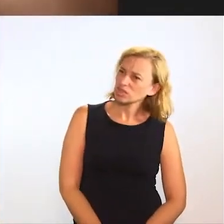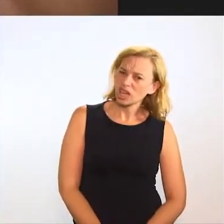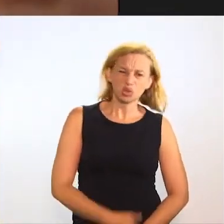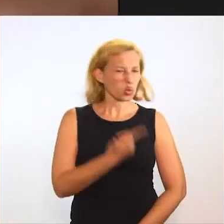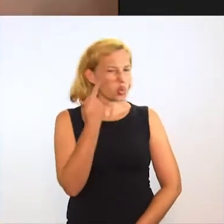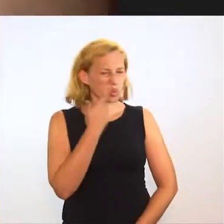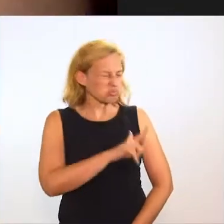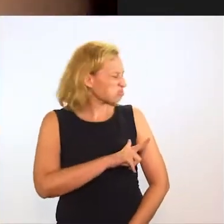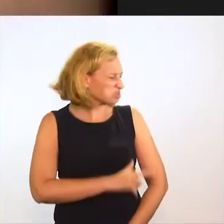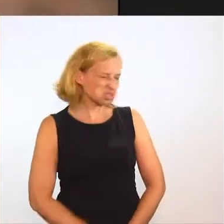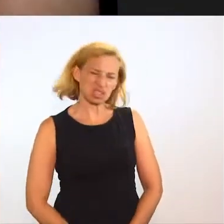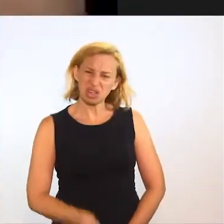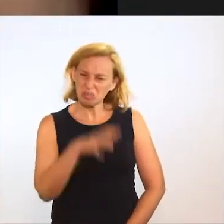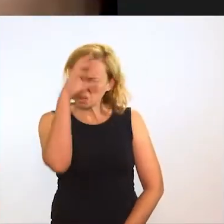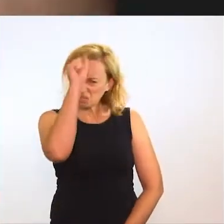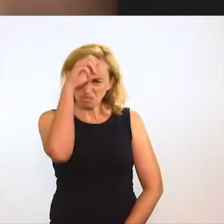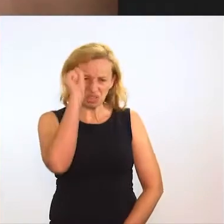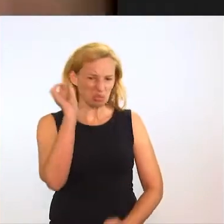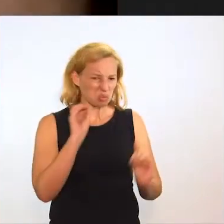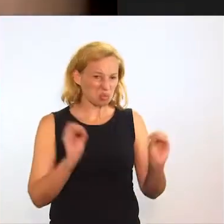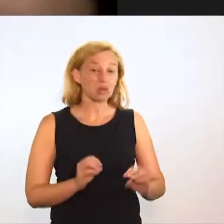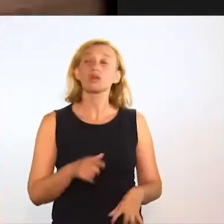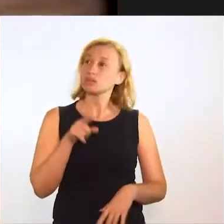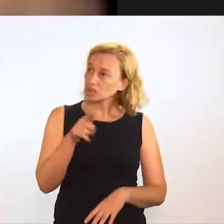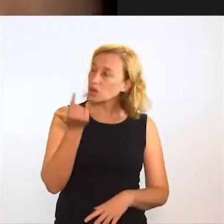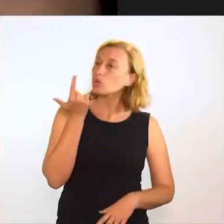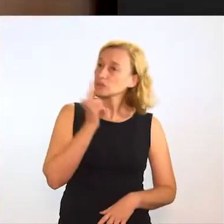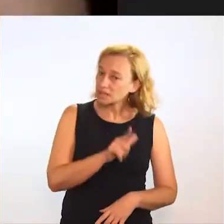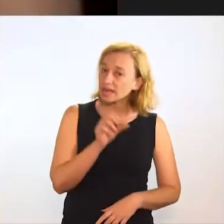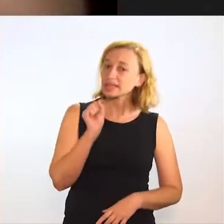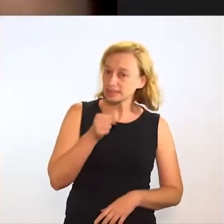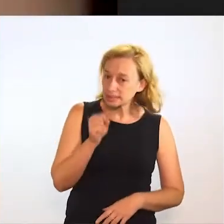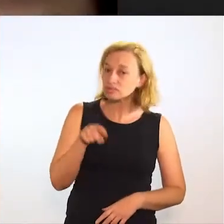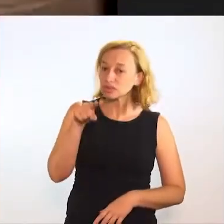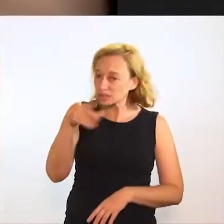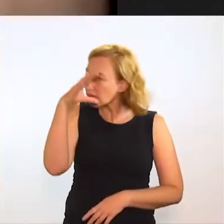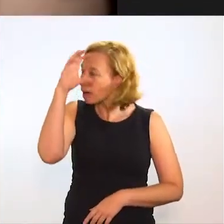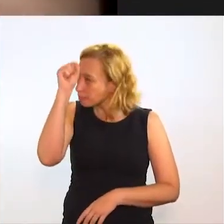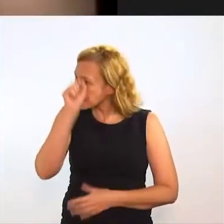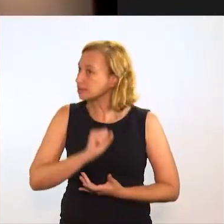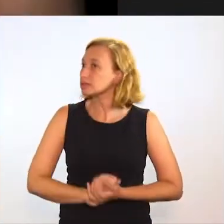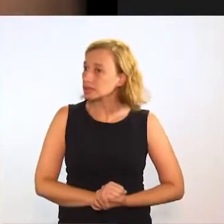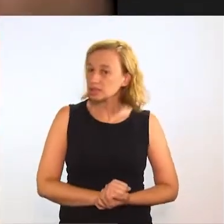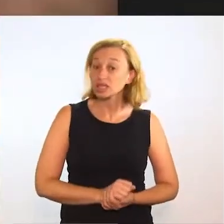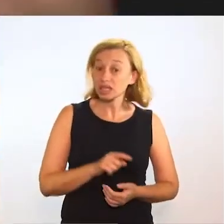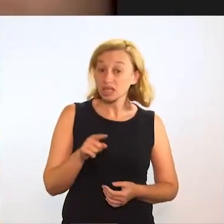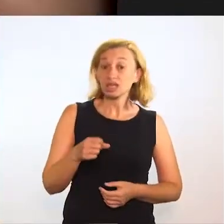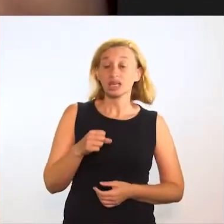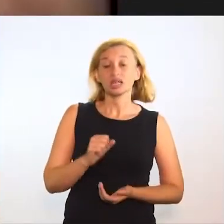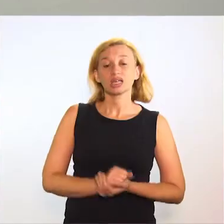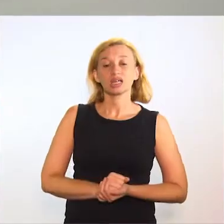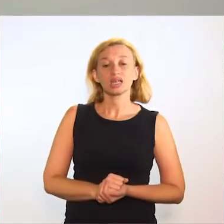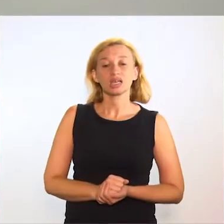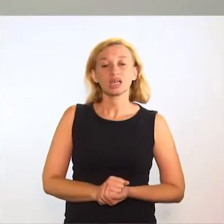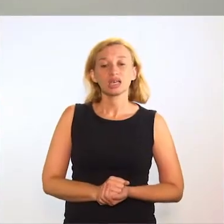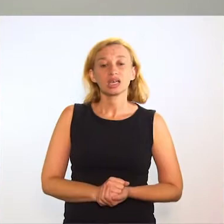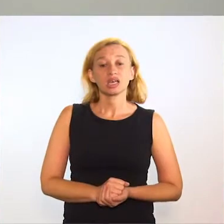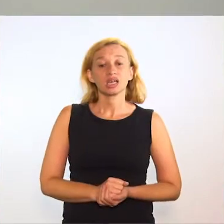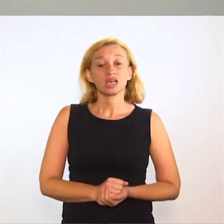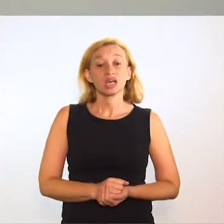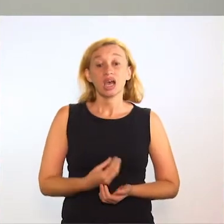chato, ele não consigo aprender com ele. Você aprende, você consegue, ele faz falta. Então, assim,